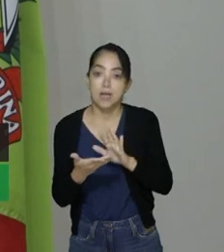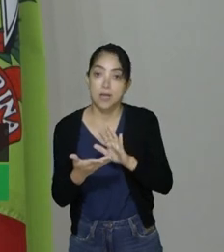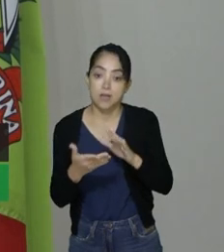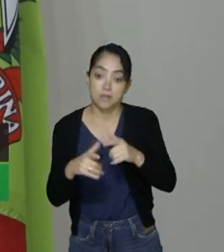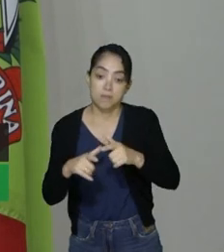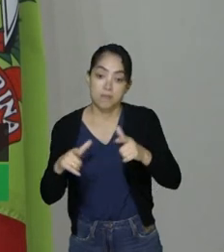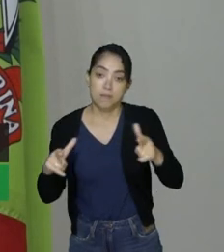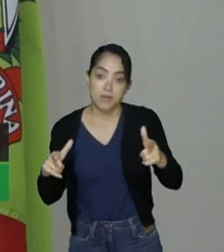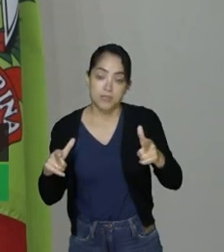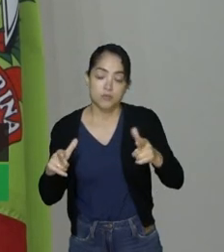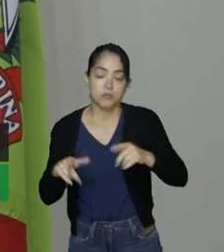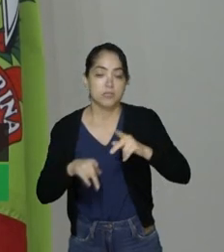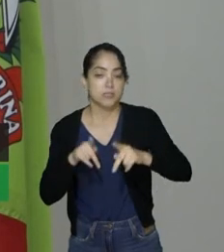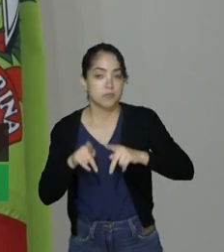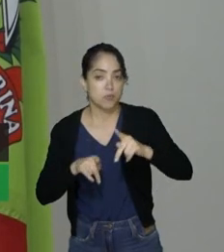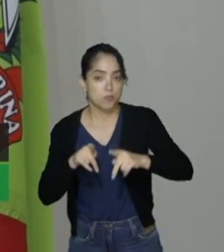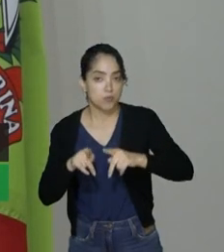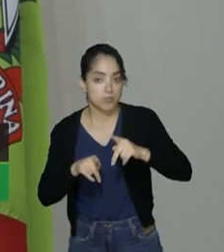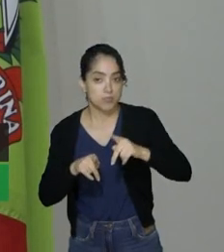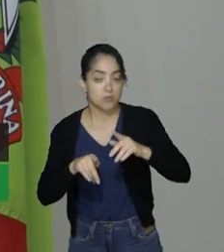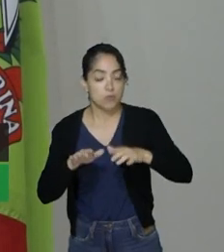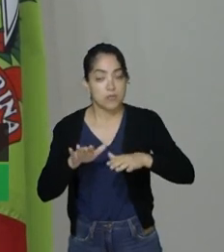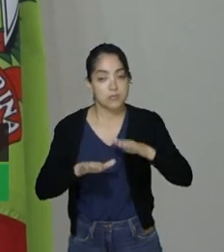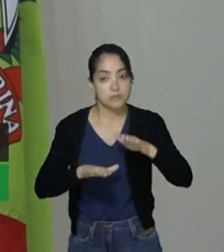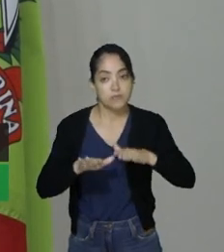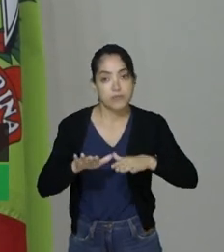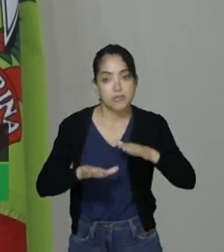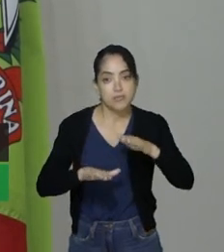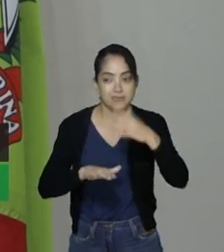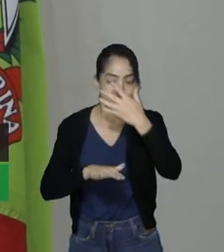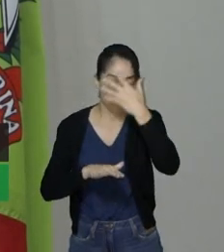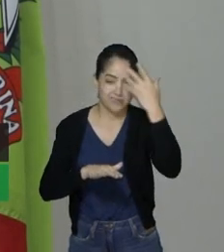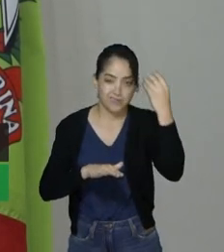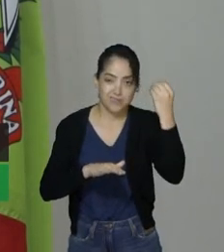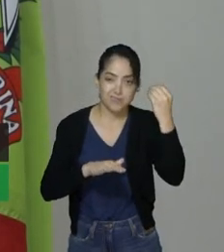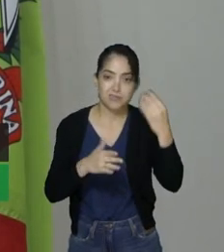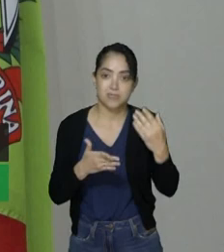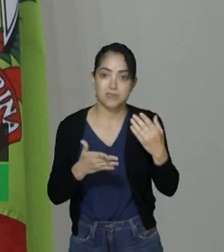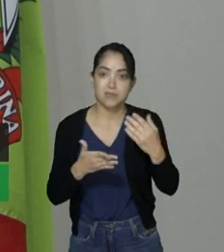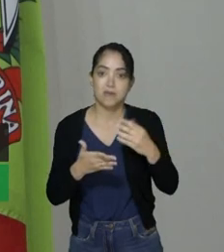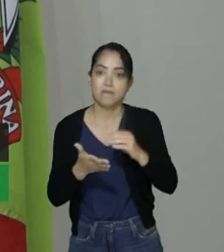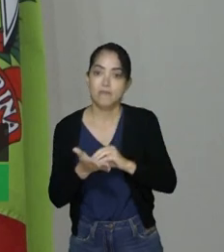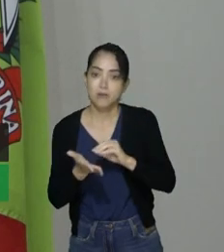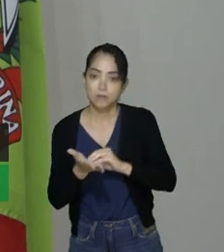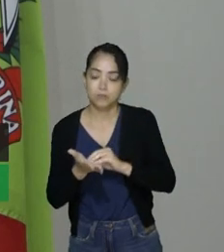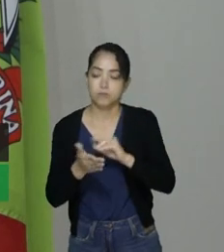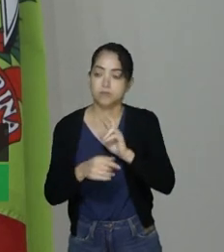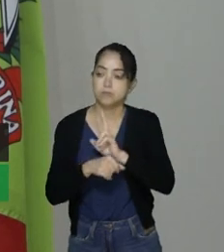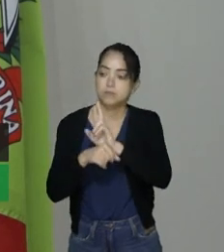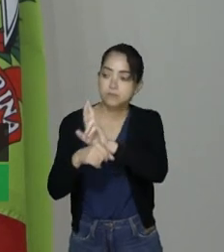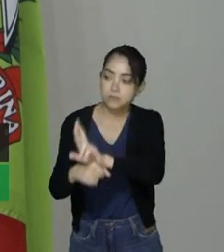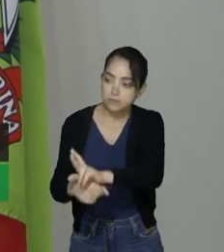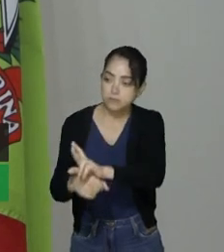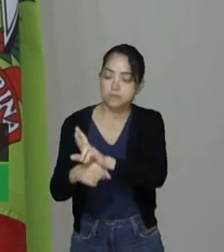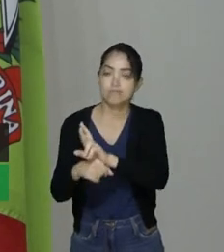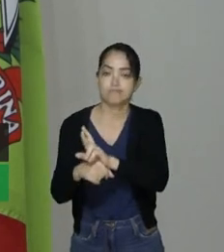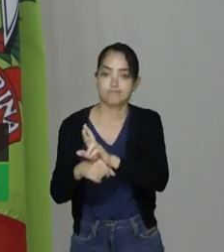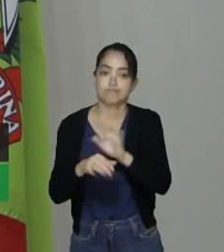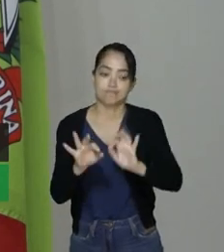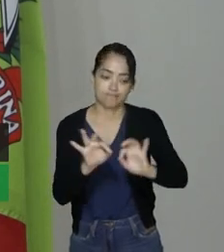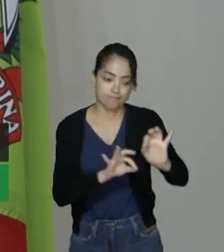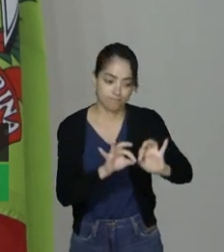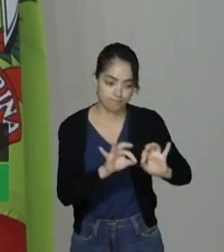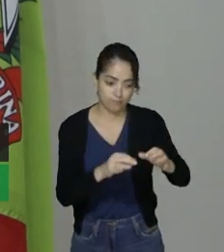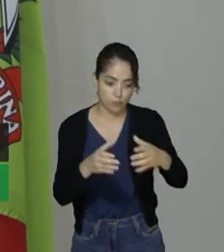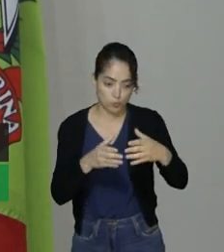da população, que muitas vezes é esquecida por falta de representação em organizações que